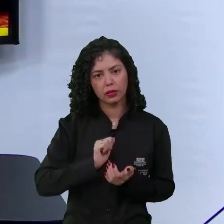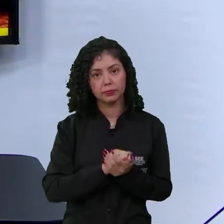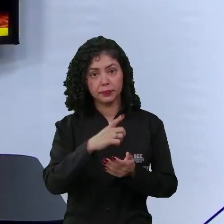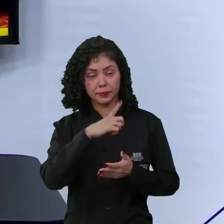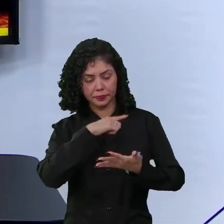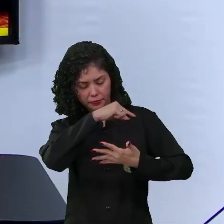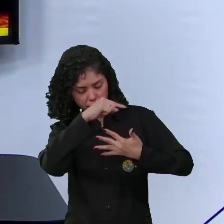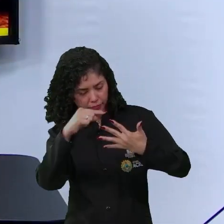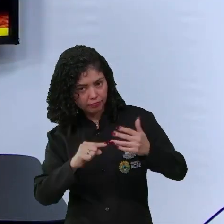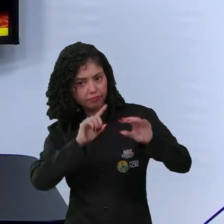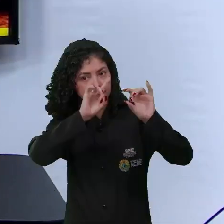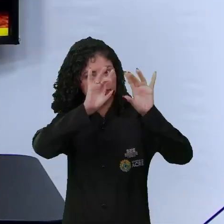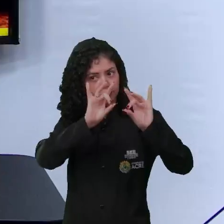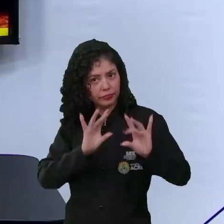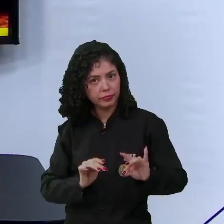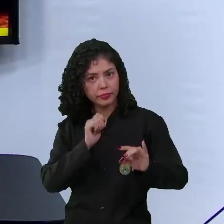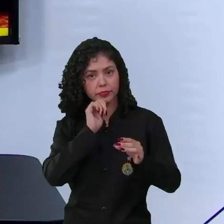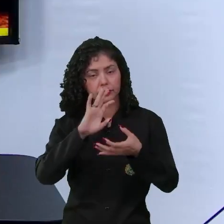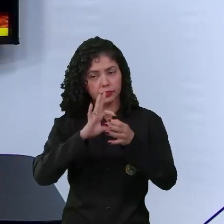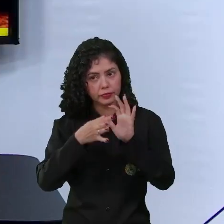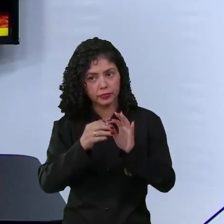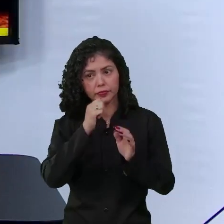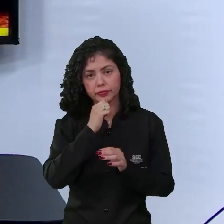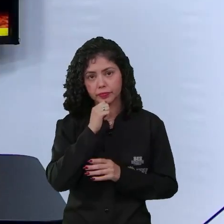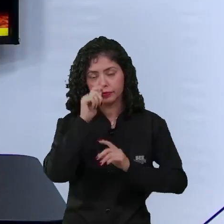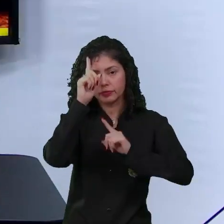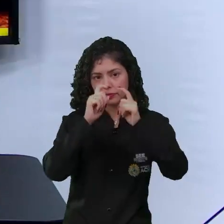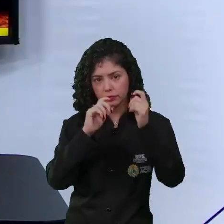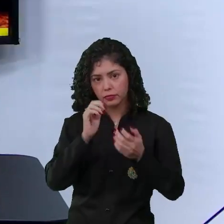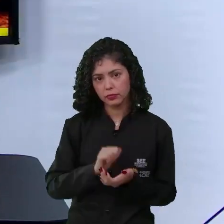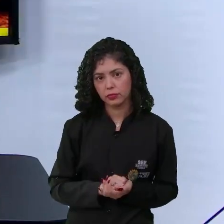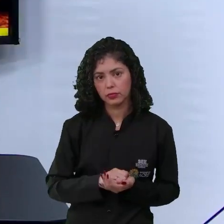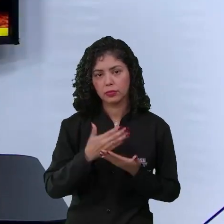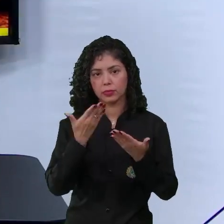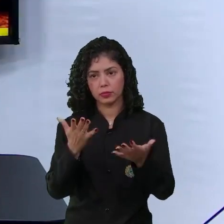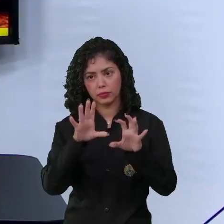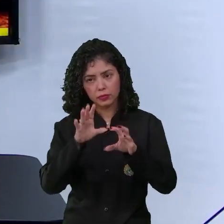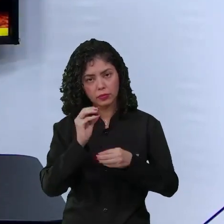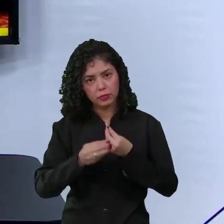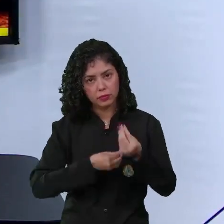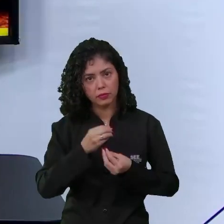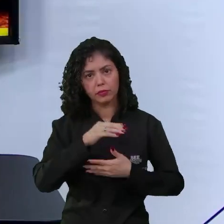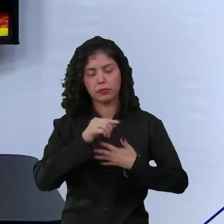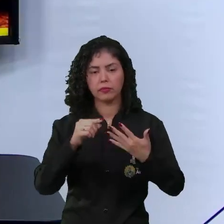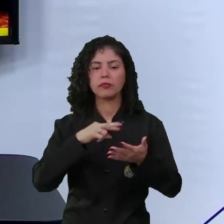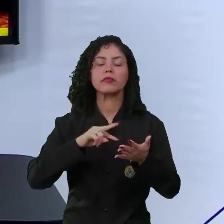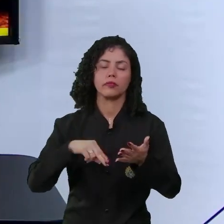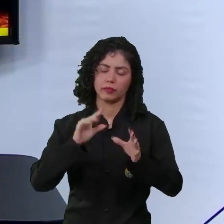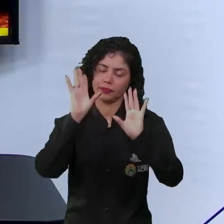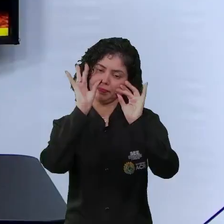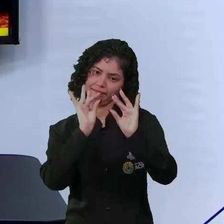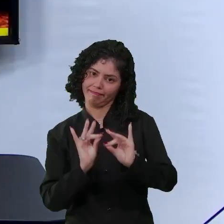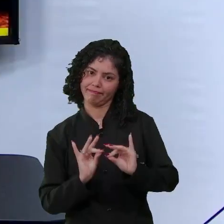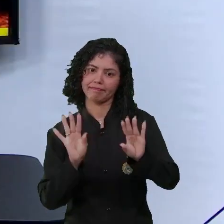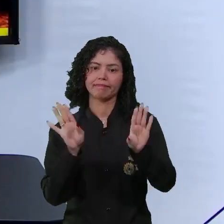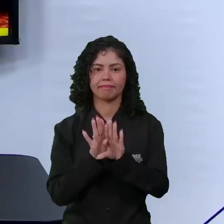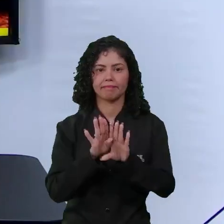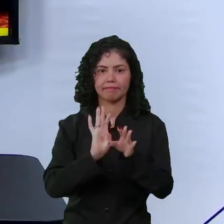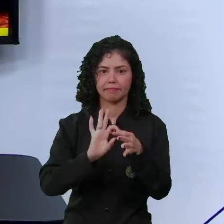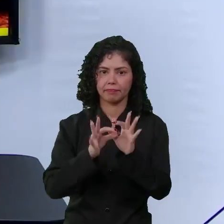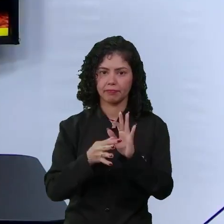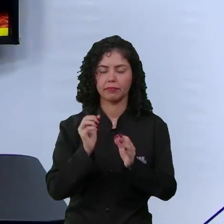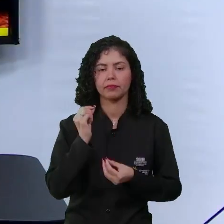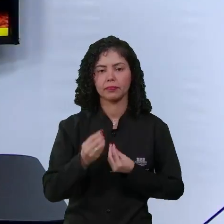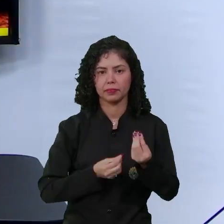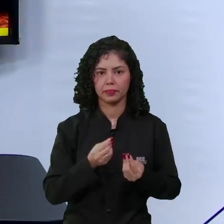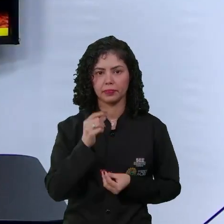tenha técnica, ao contexto em que se expressa, assim como a dança, existe a técnica, mas há o contexto em